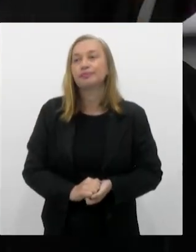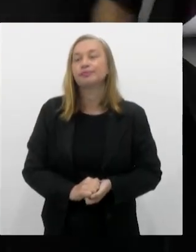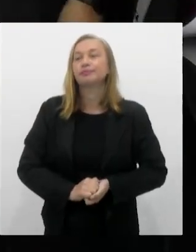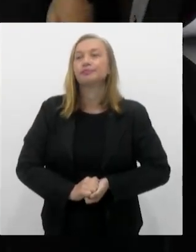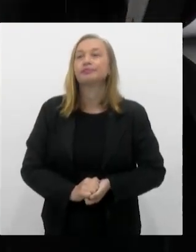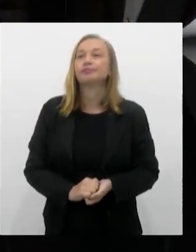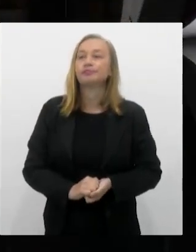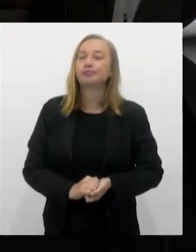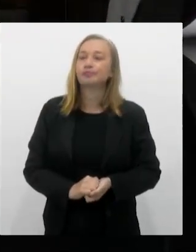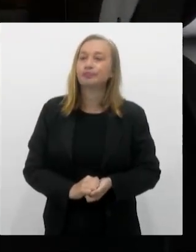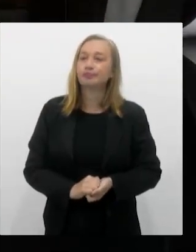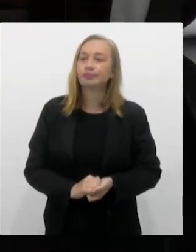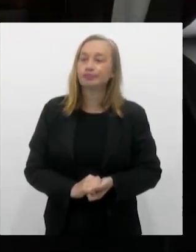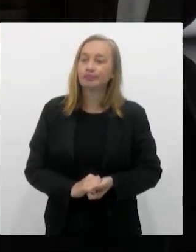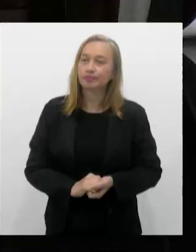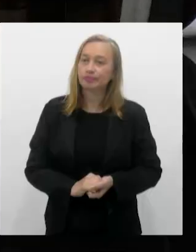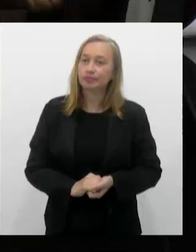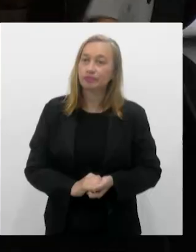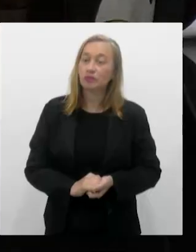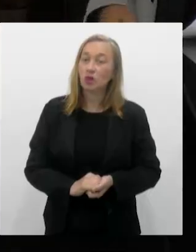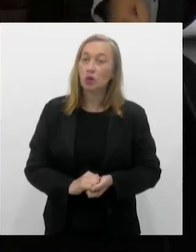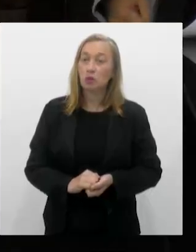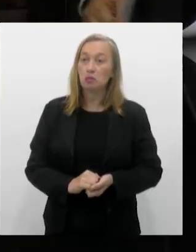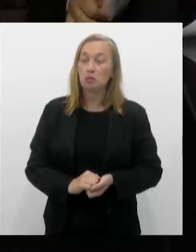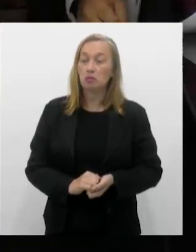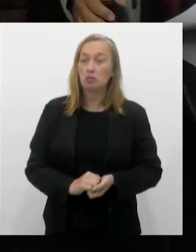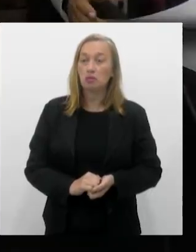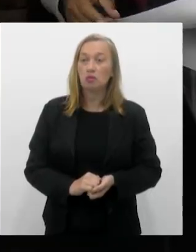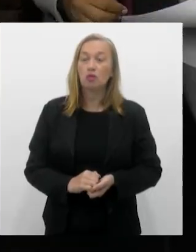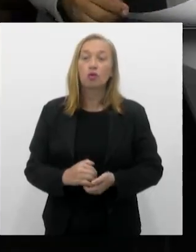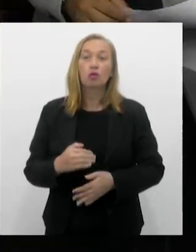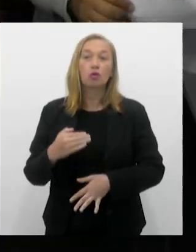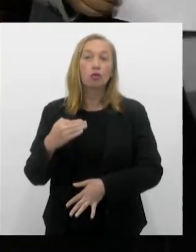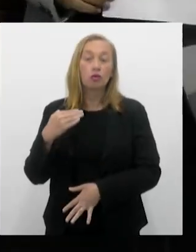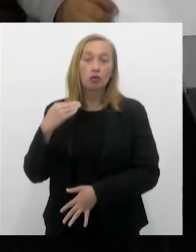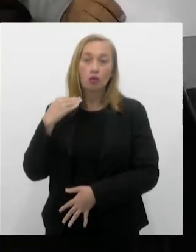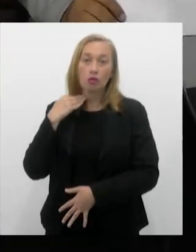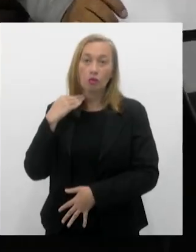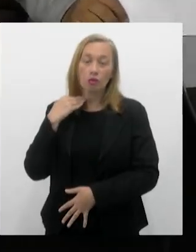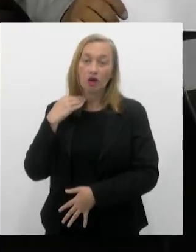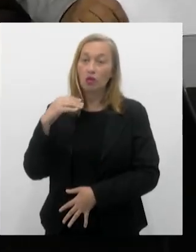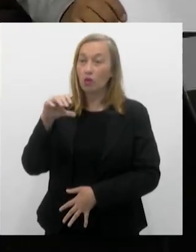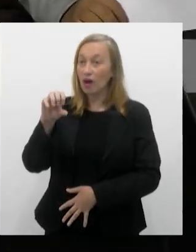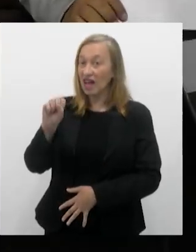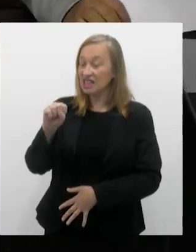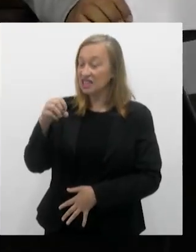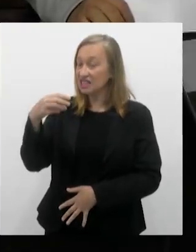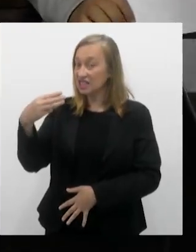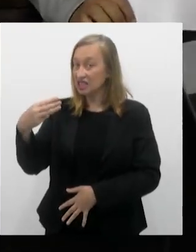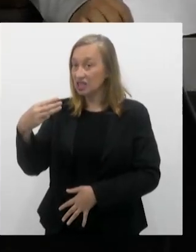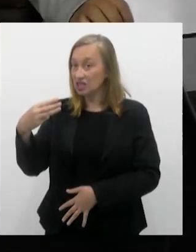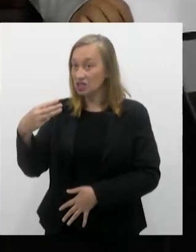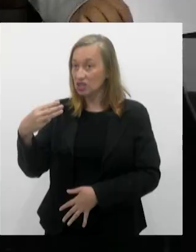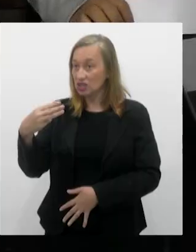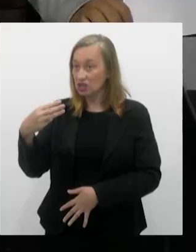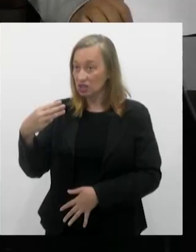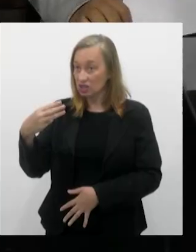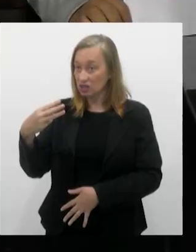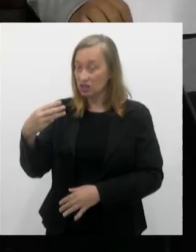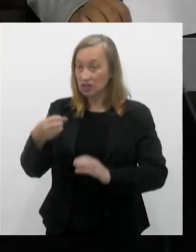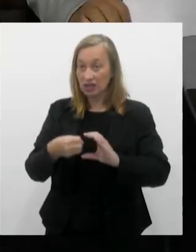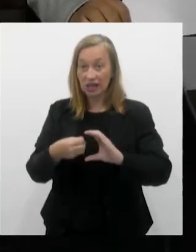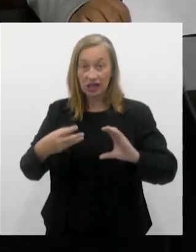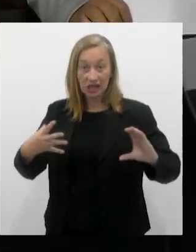S3, assim classificado pelo Banco Central. Um banco